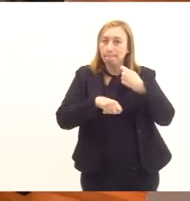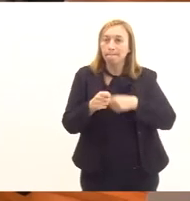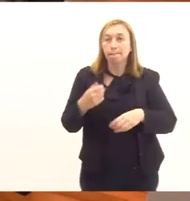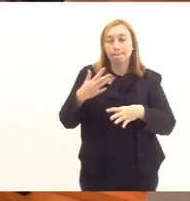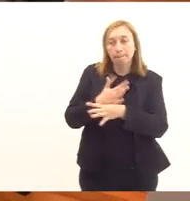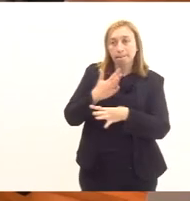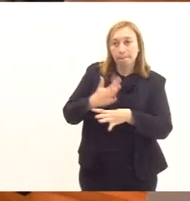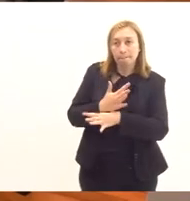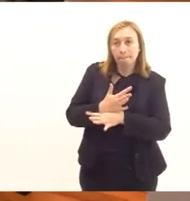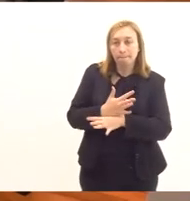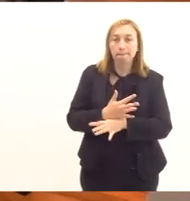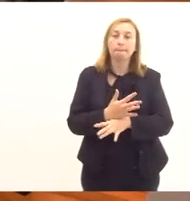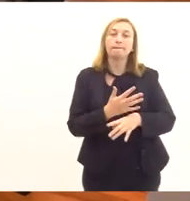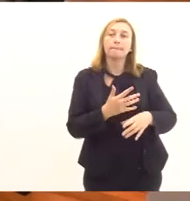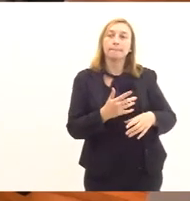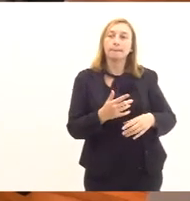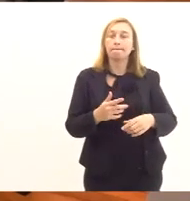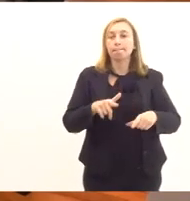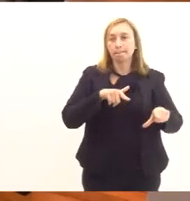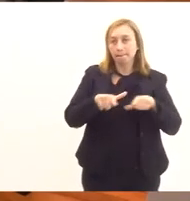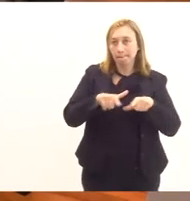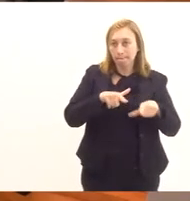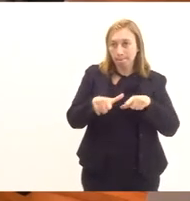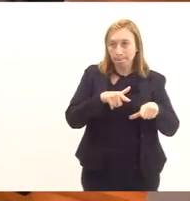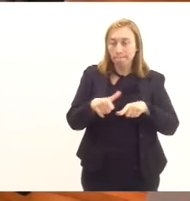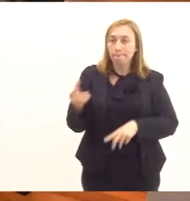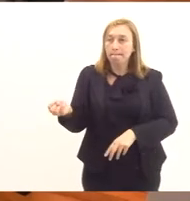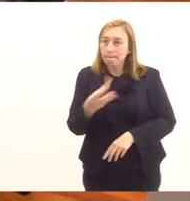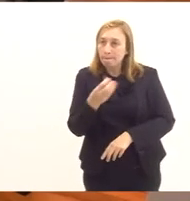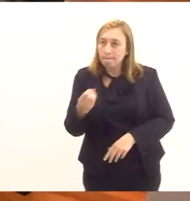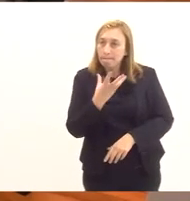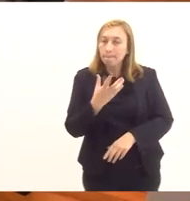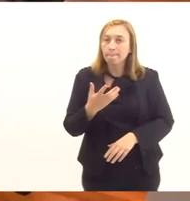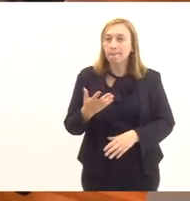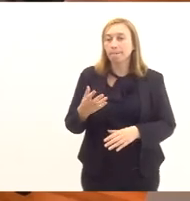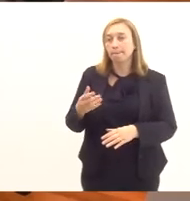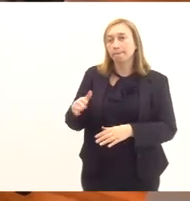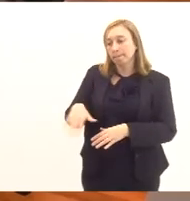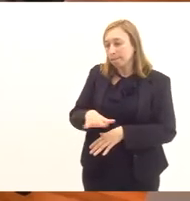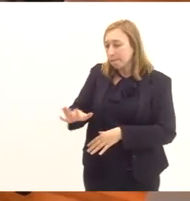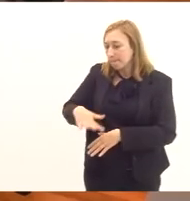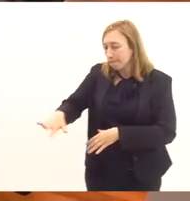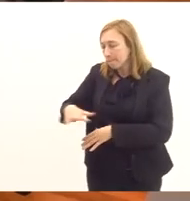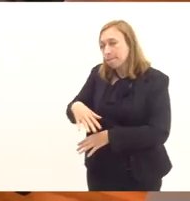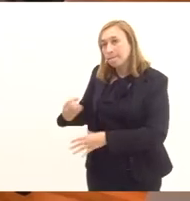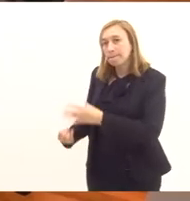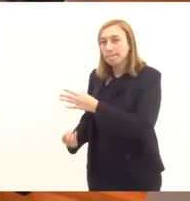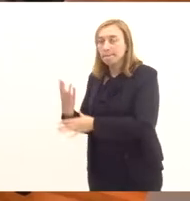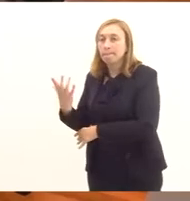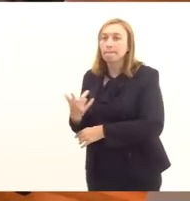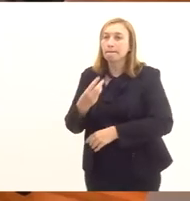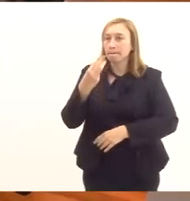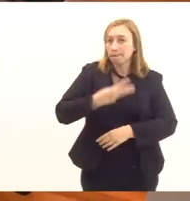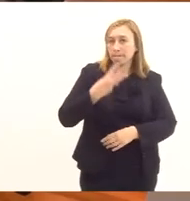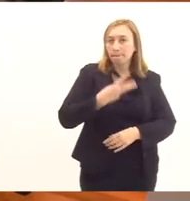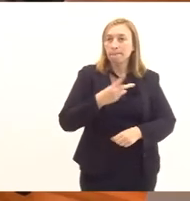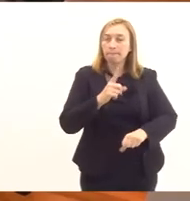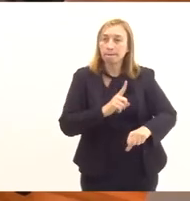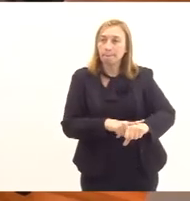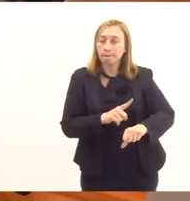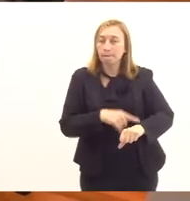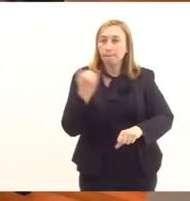que envolve a geração de emprego bomba gerry e oval interlocução com o setor produtivo com a cadeia produtiva e um terceiro momento tão importante